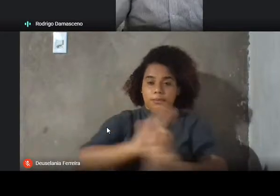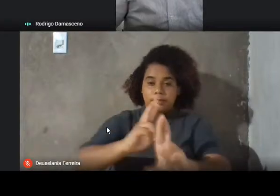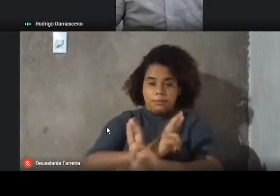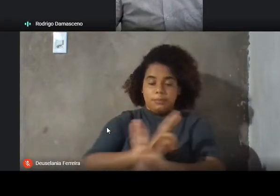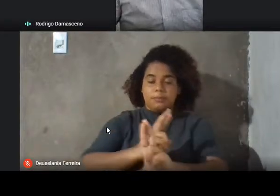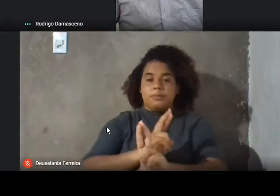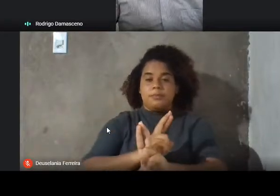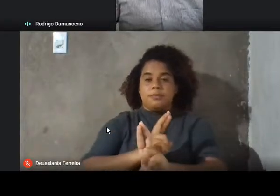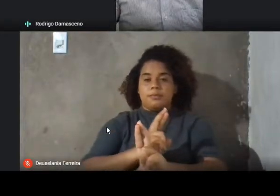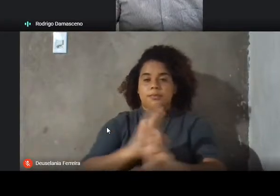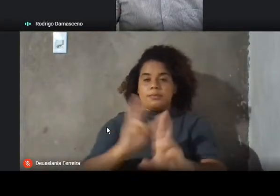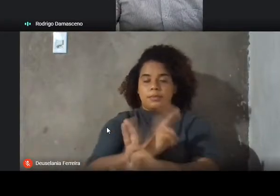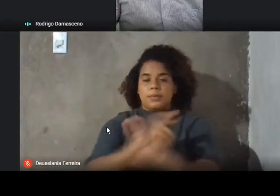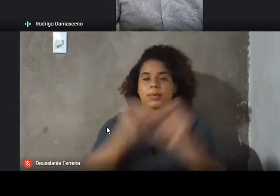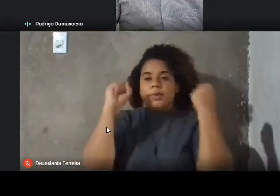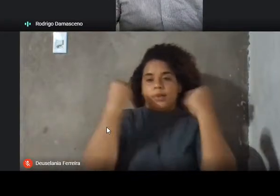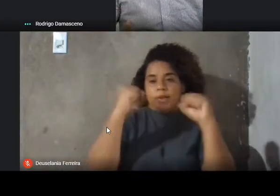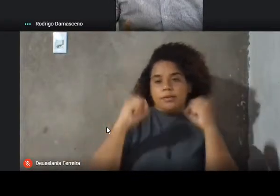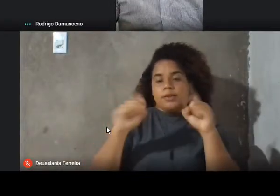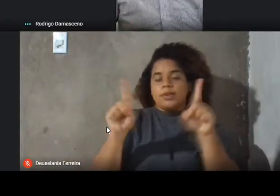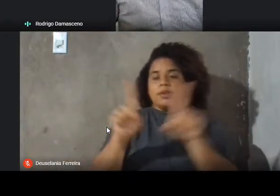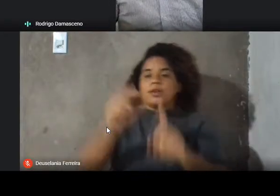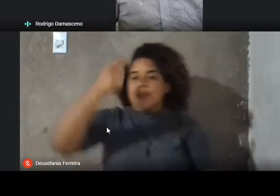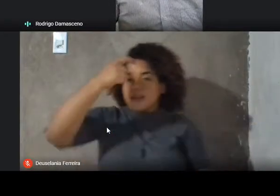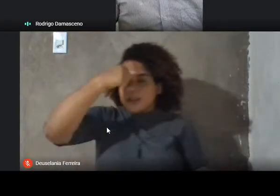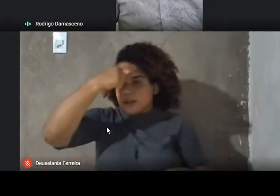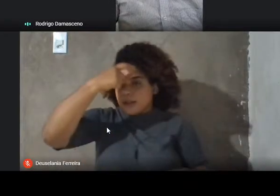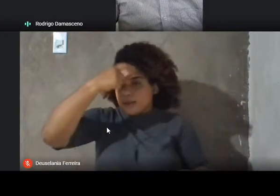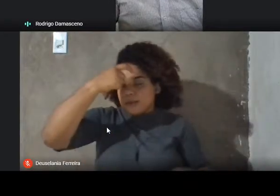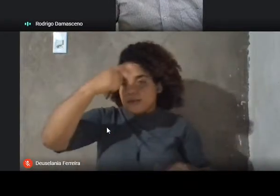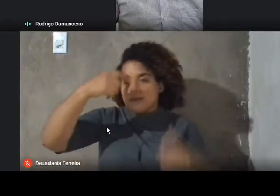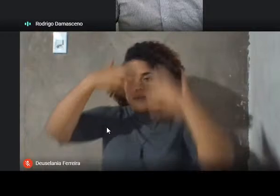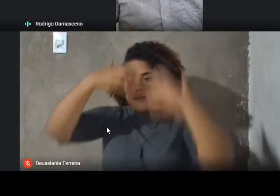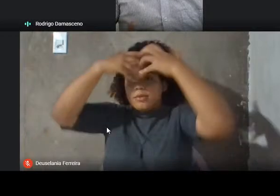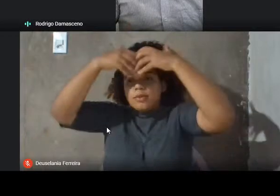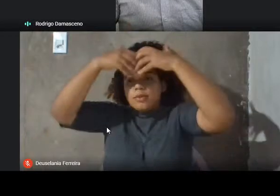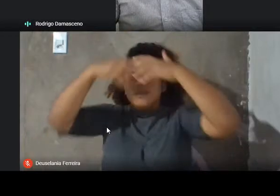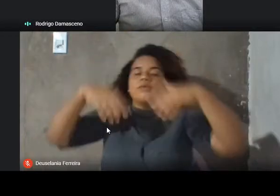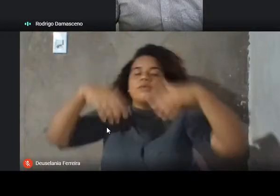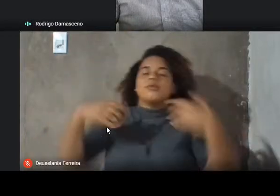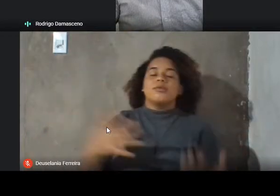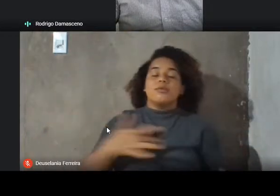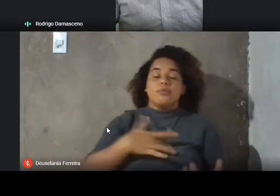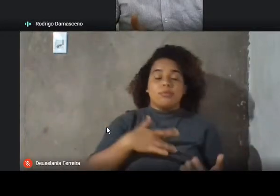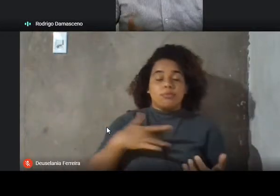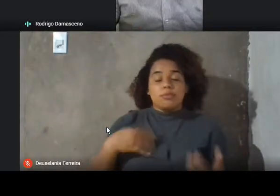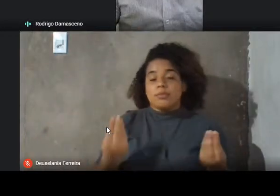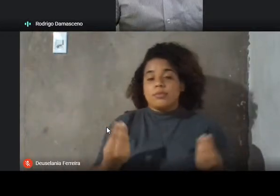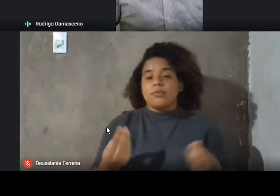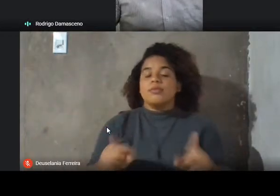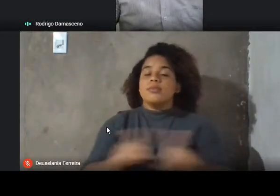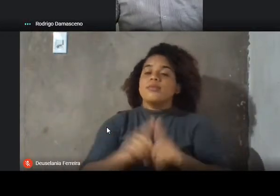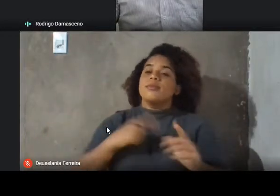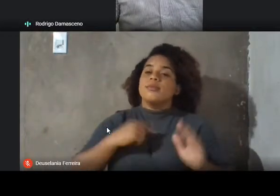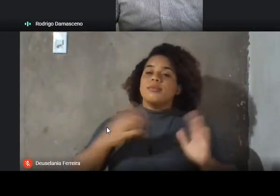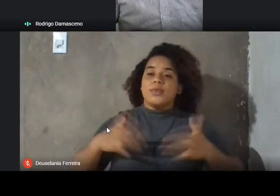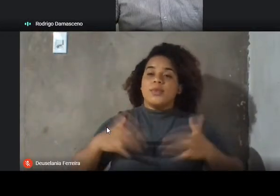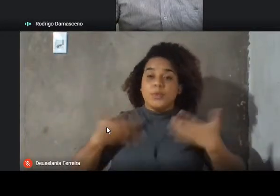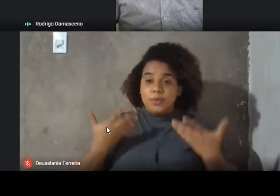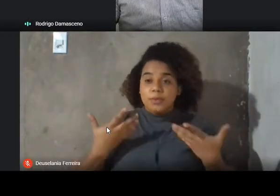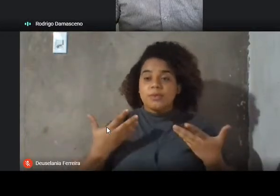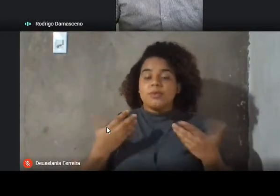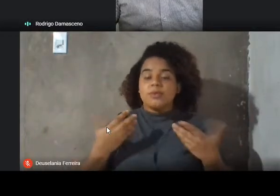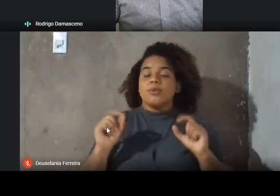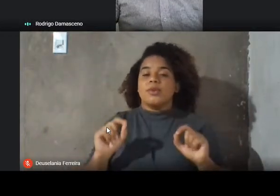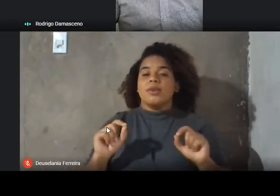a atividade física e saúde mental. E temos aí uma surpresa, pessoal. Já vou dar aqui o spoiler para vocês. Amanhã a gente vai estar